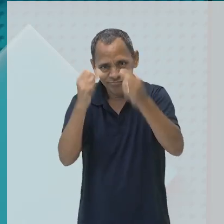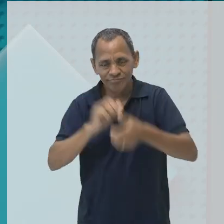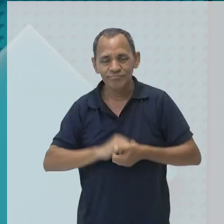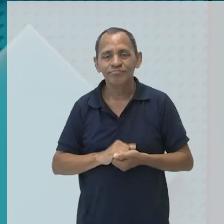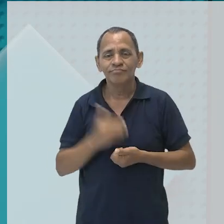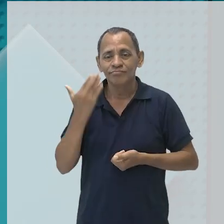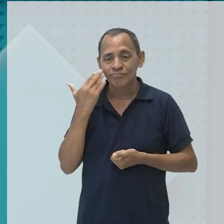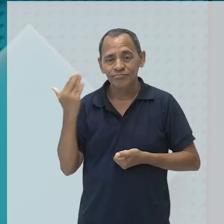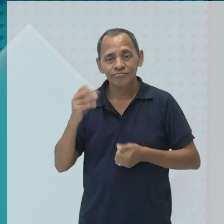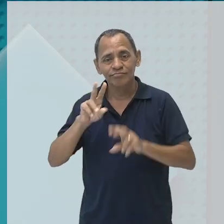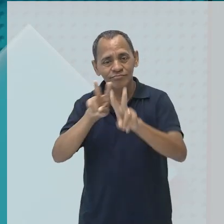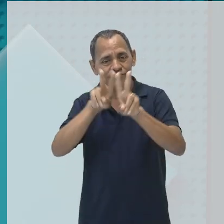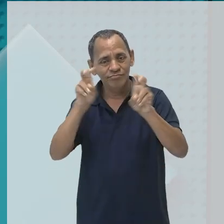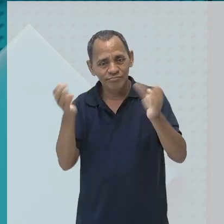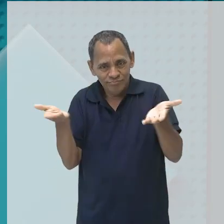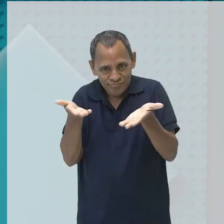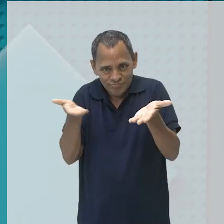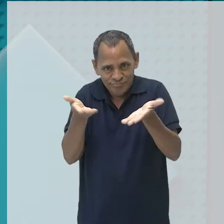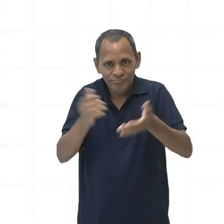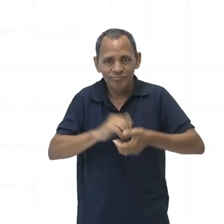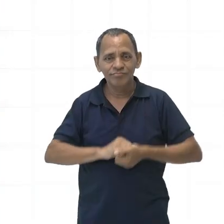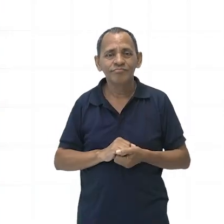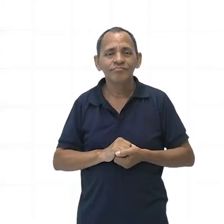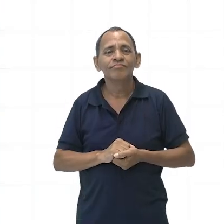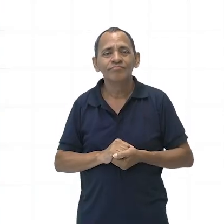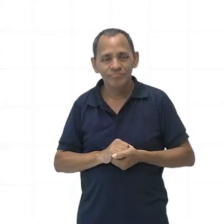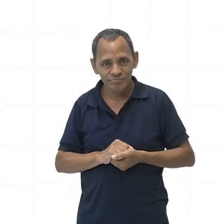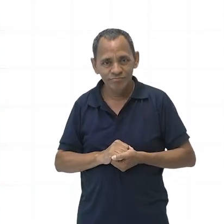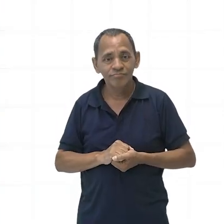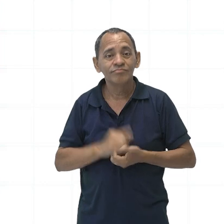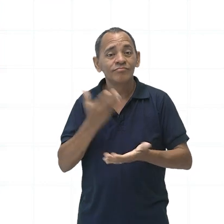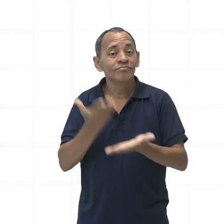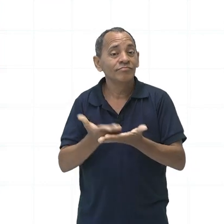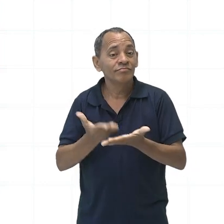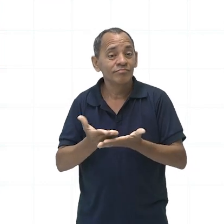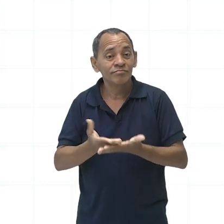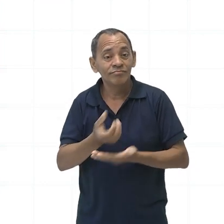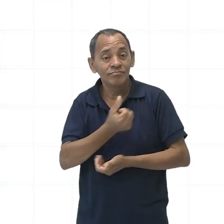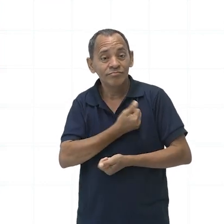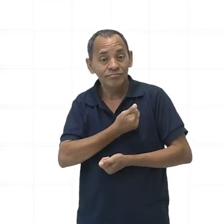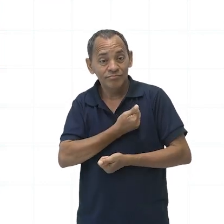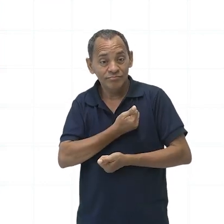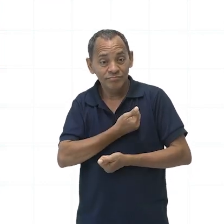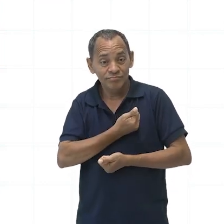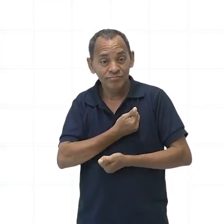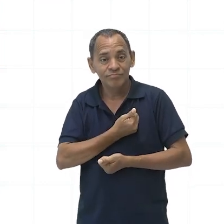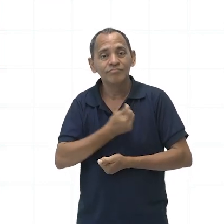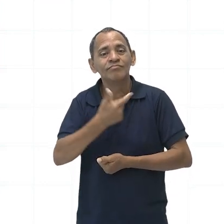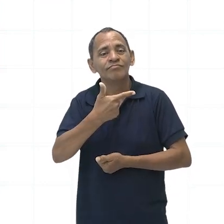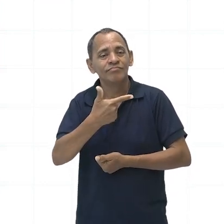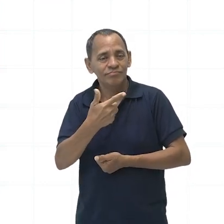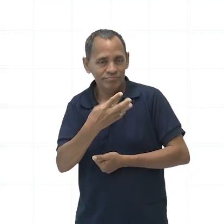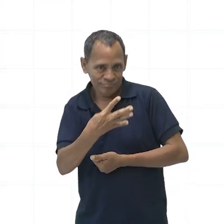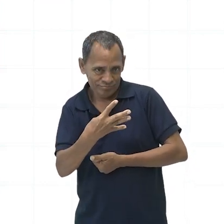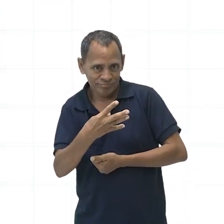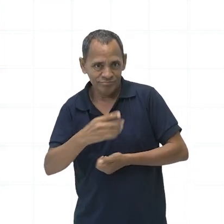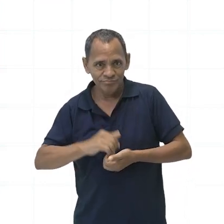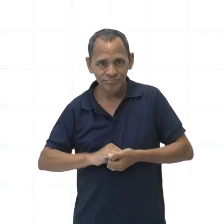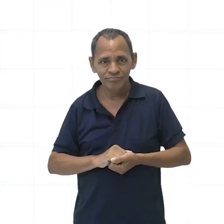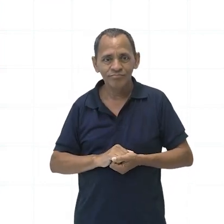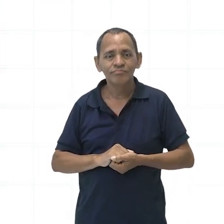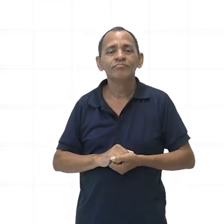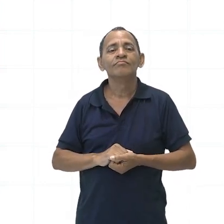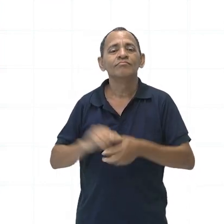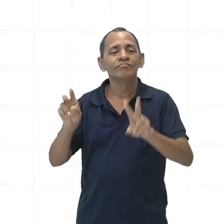Vamos verificar qual será a nossa aula de hoje? Muito bem, hoje é a nossa aula 24. O